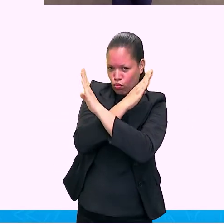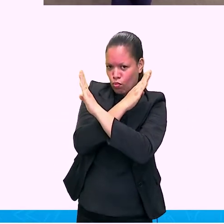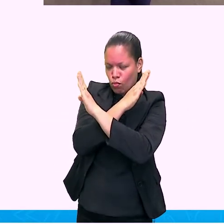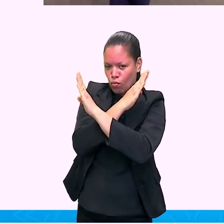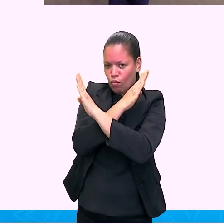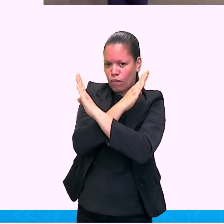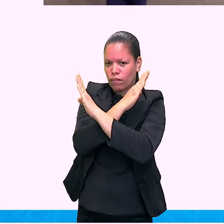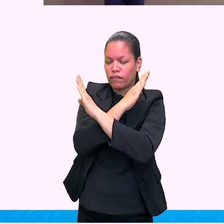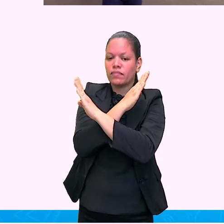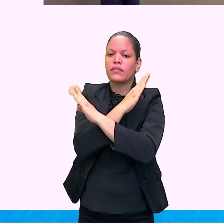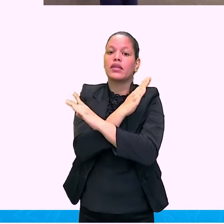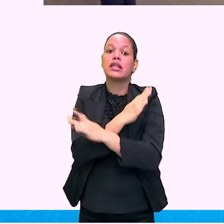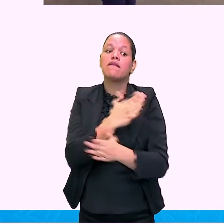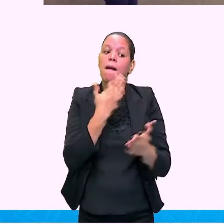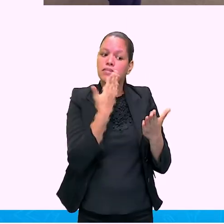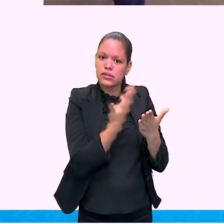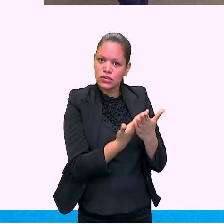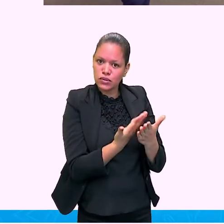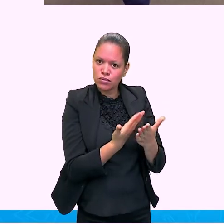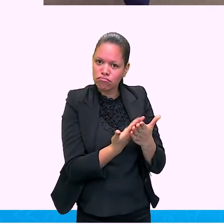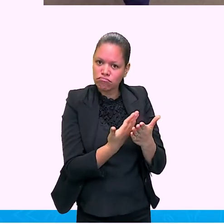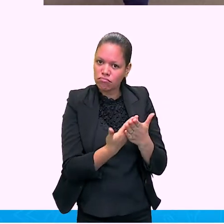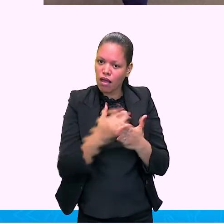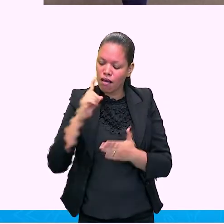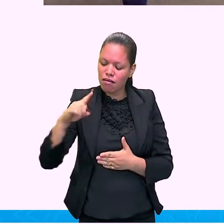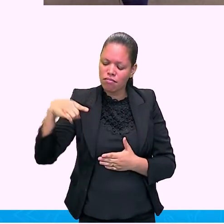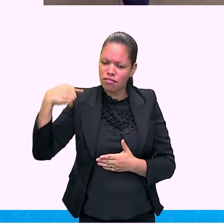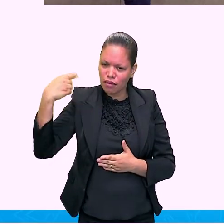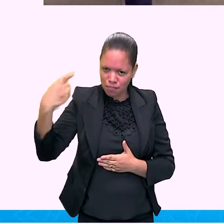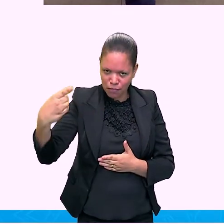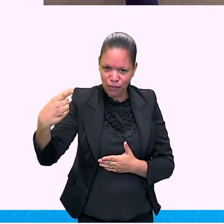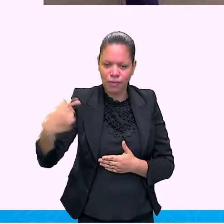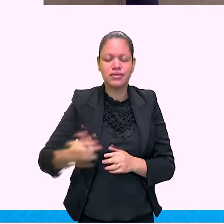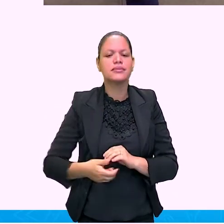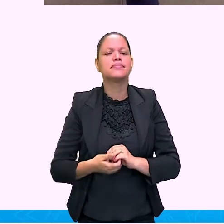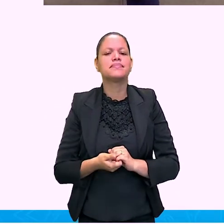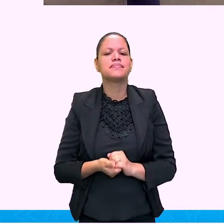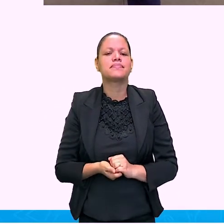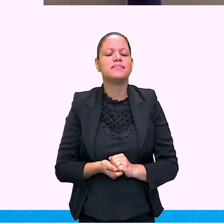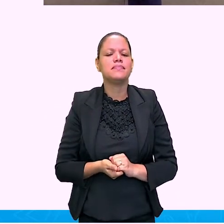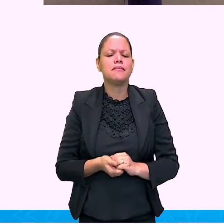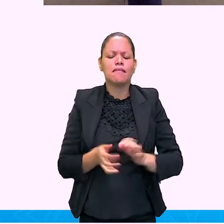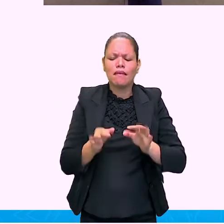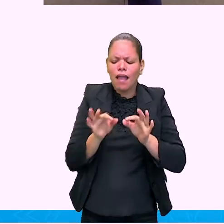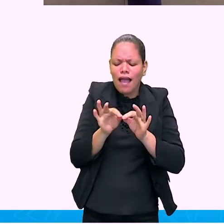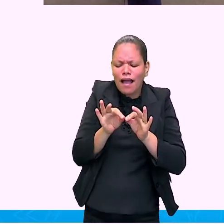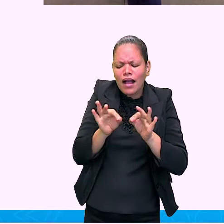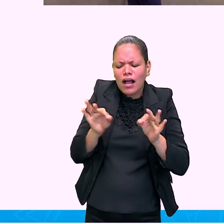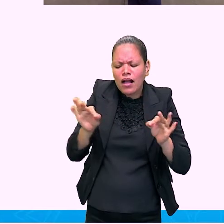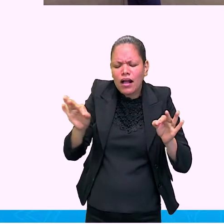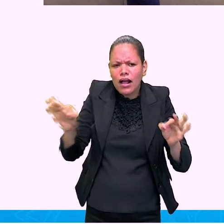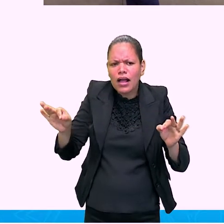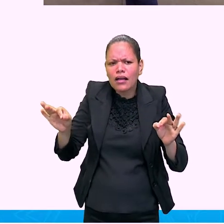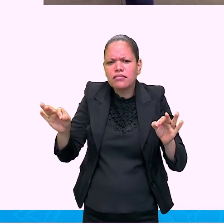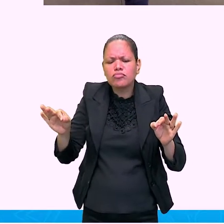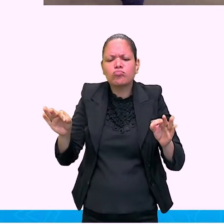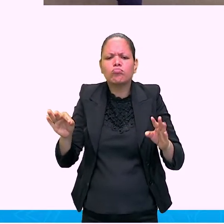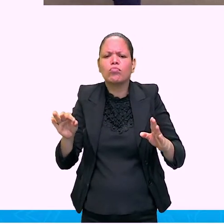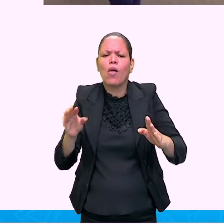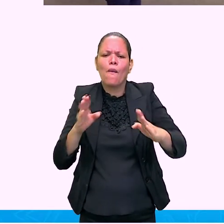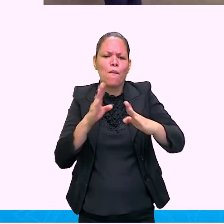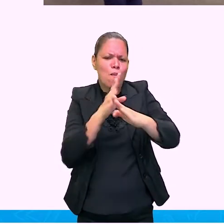em uma próxima aula. Então, a reta concorrente, ela não forma um ângulo de 90